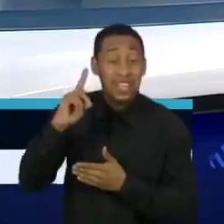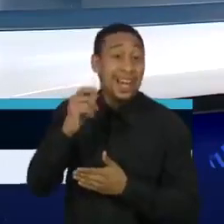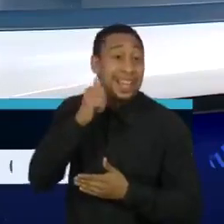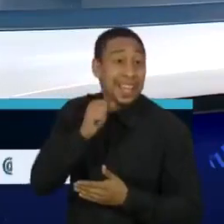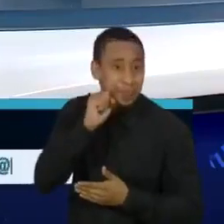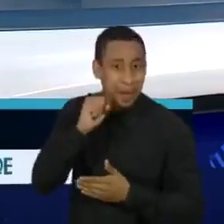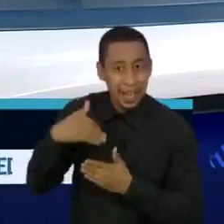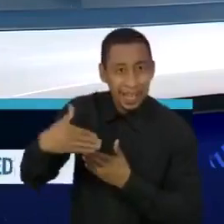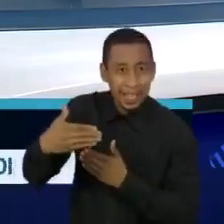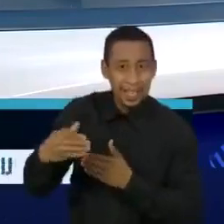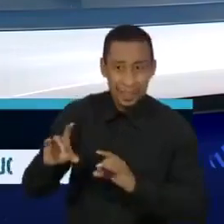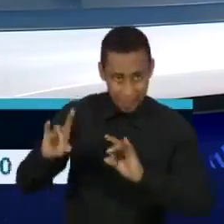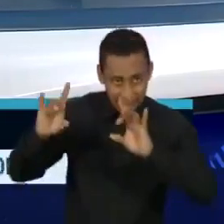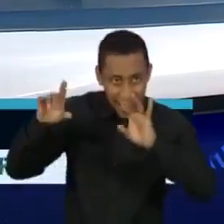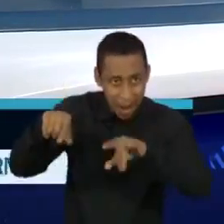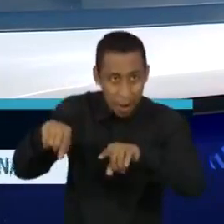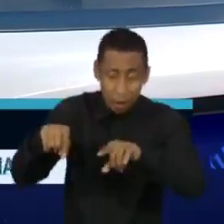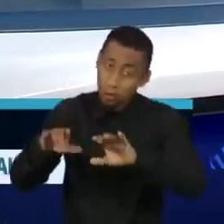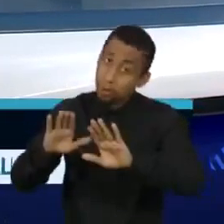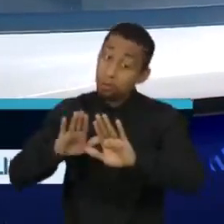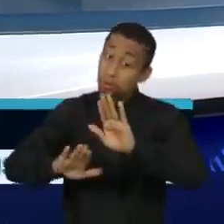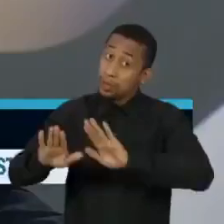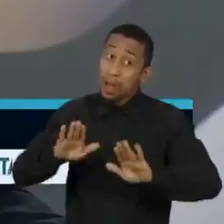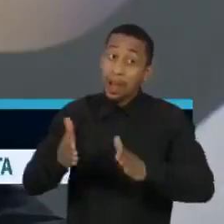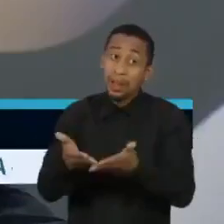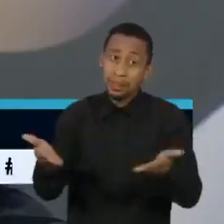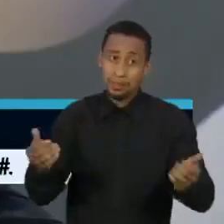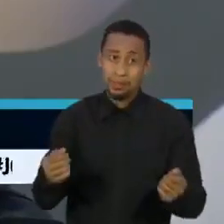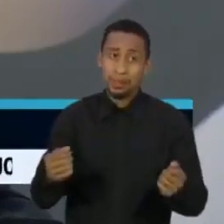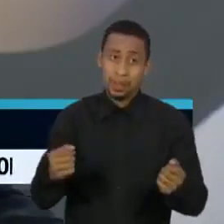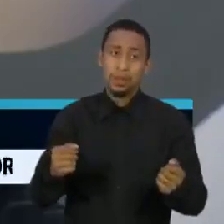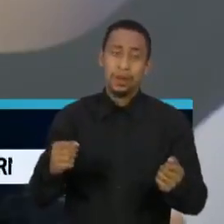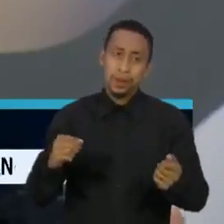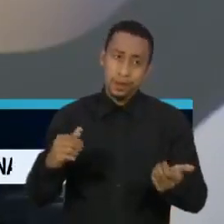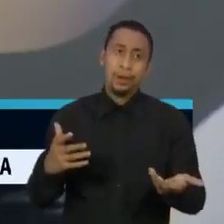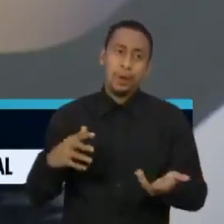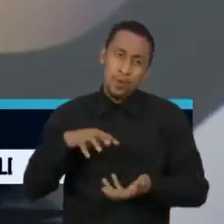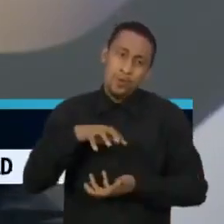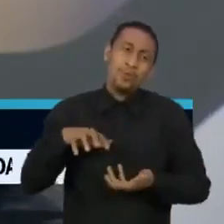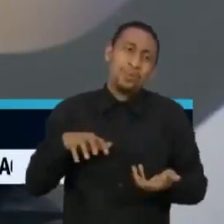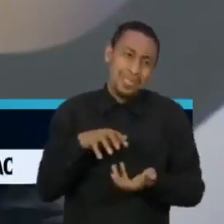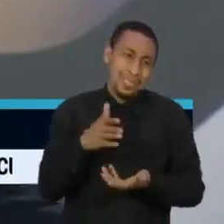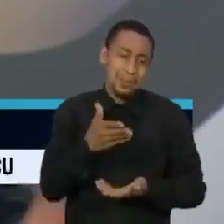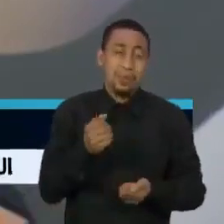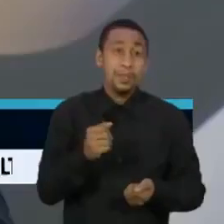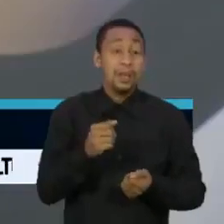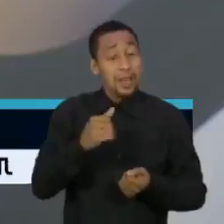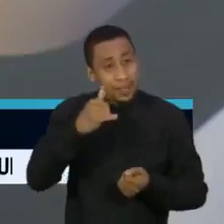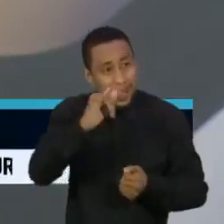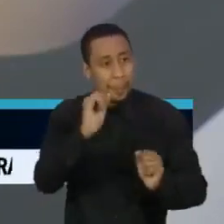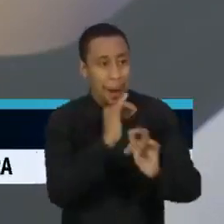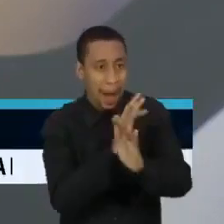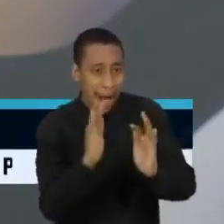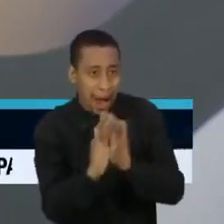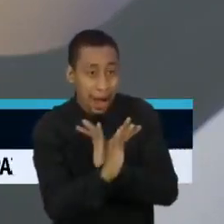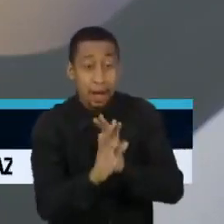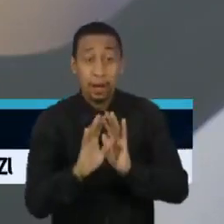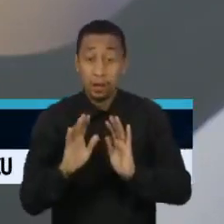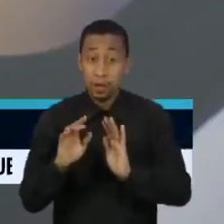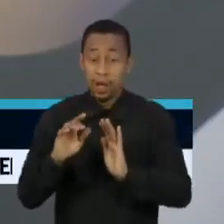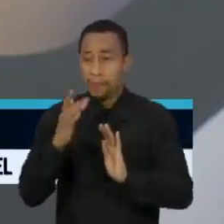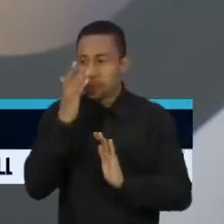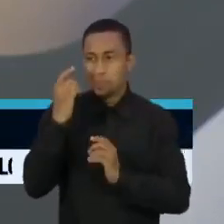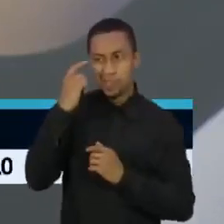existe o mar a uma confusão sobre fazer isolamento social evitar aglomerações e se não ir trabalhar